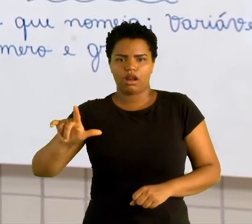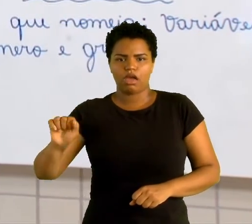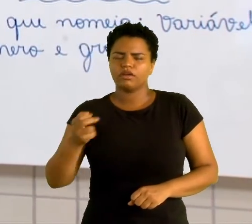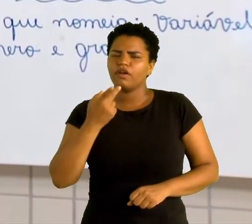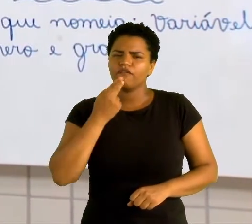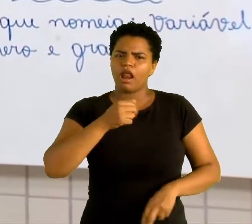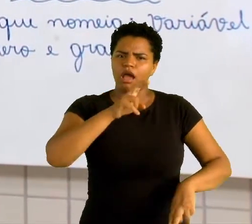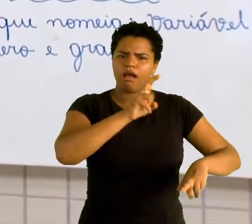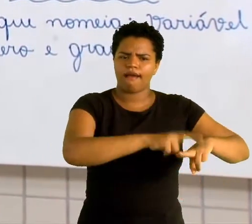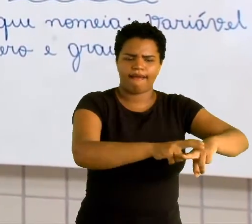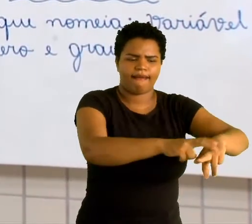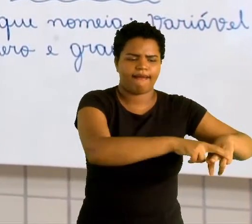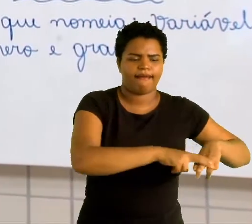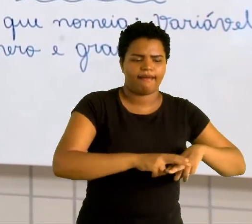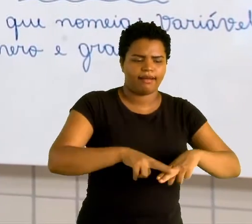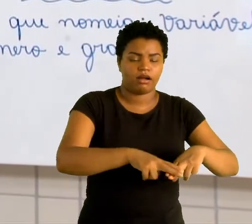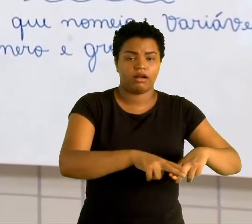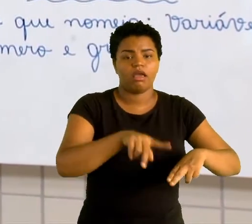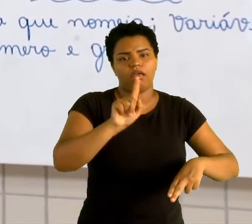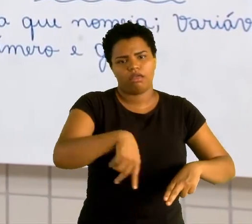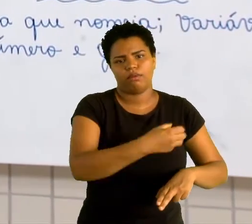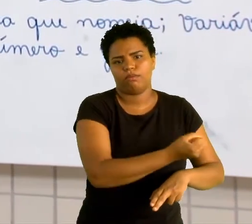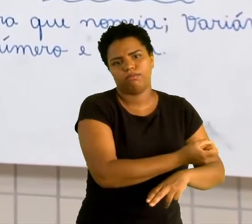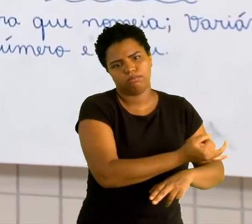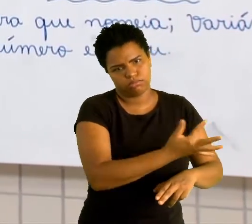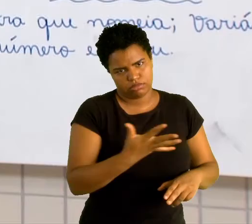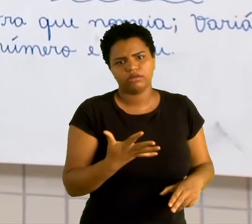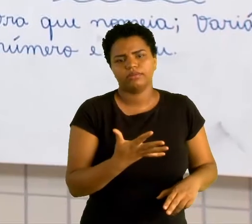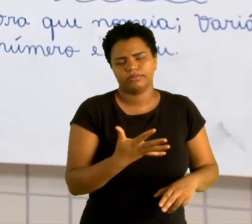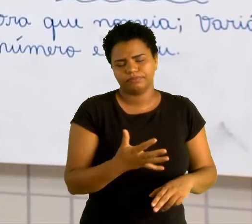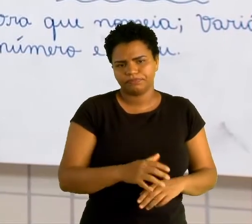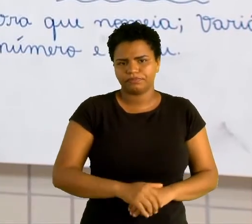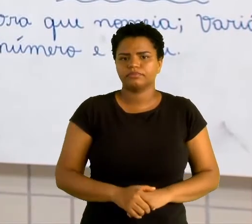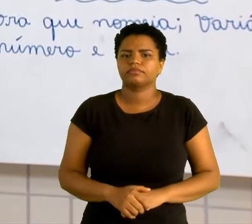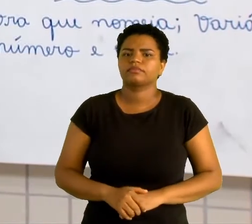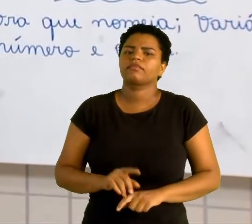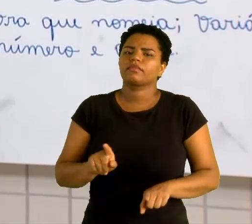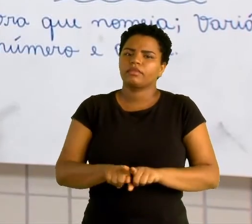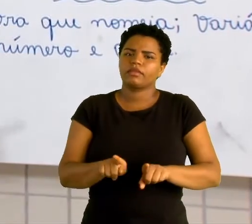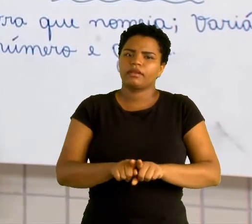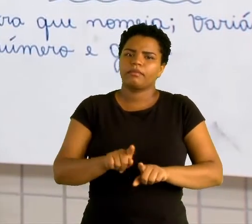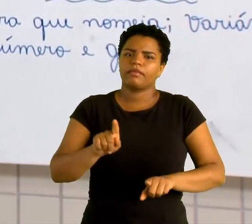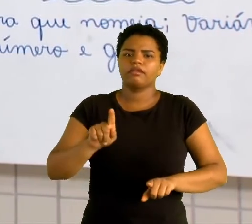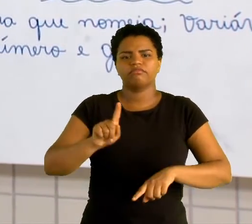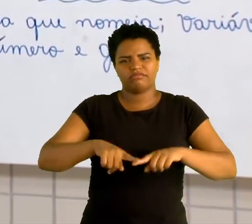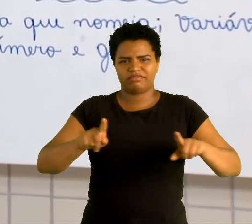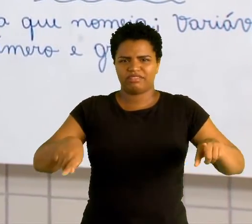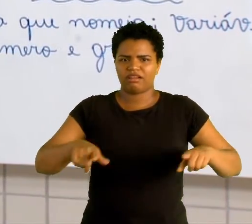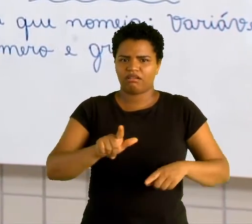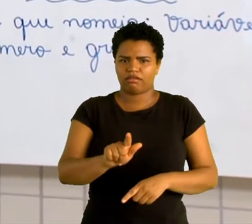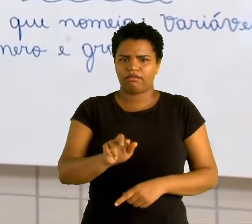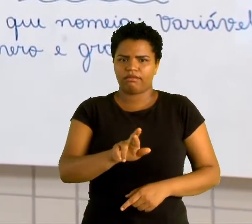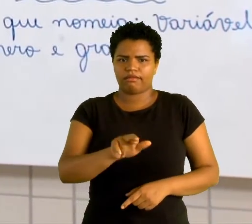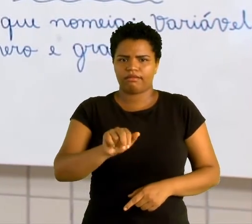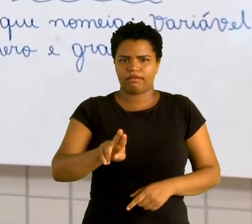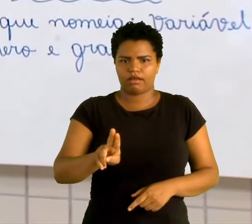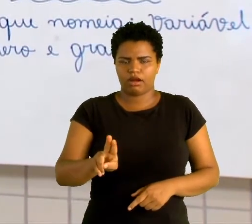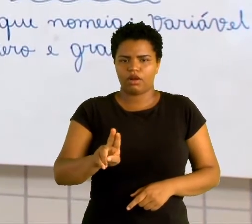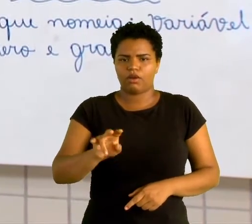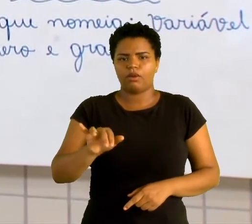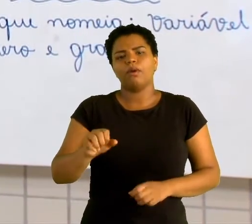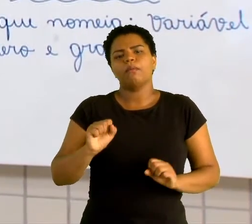significa dizer que ela está no plural. Vai variar também em grau. Eu tenho a palavra no